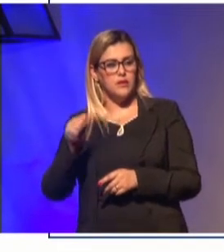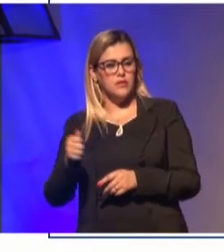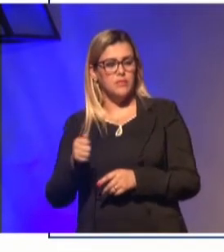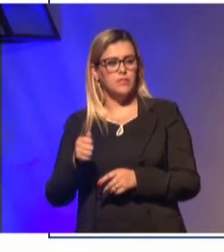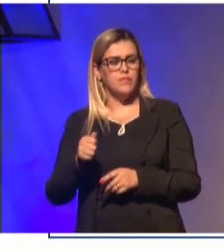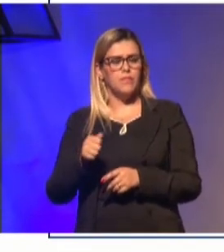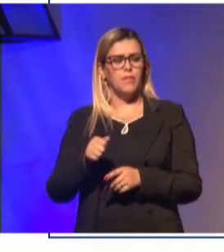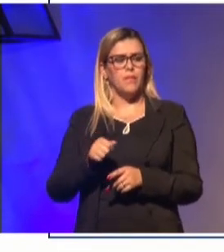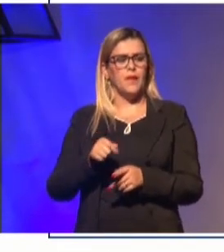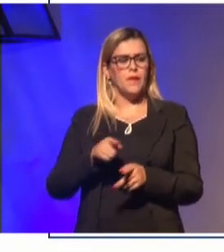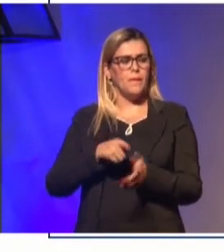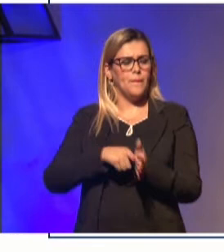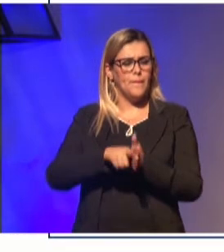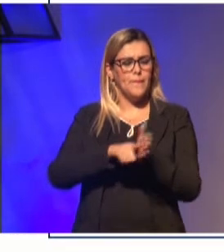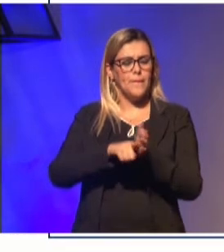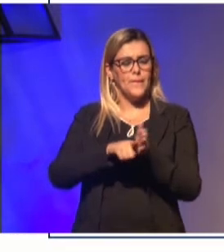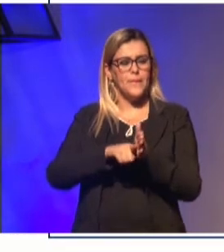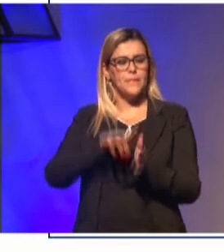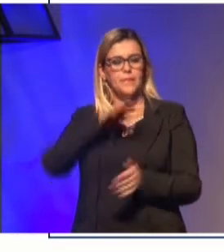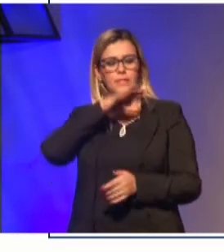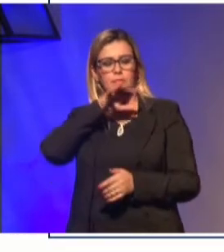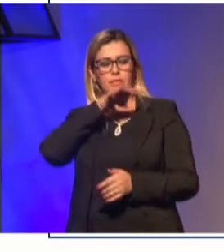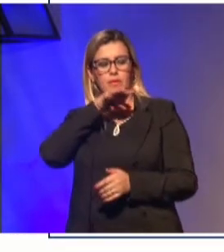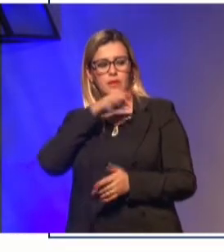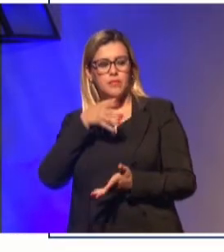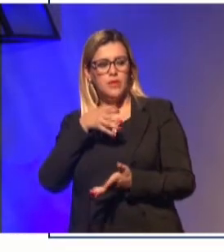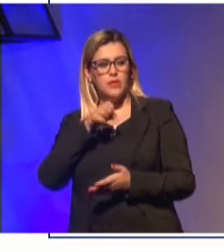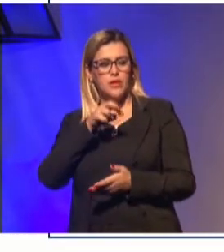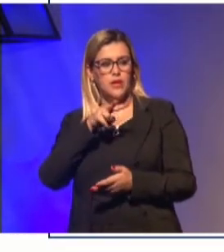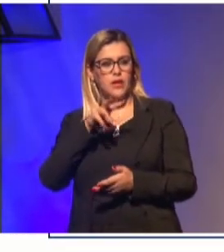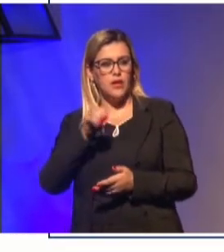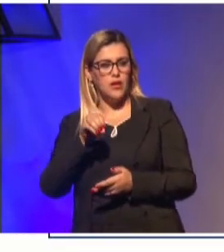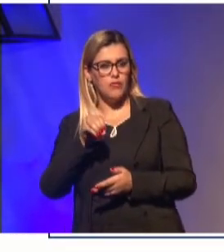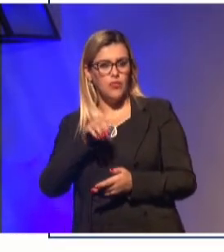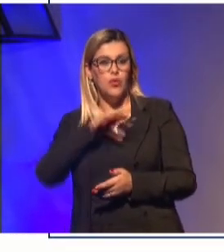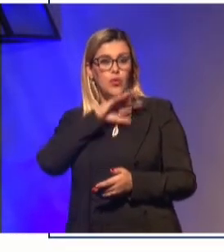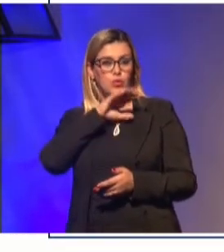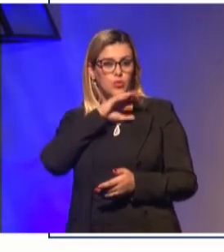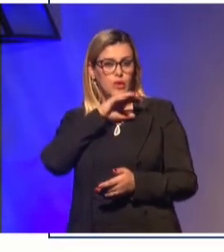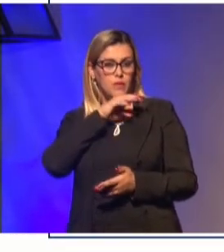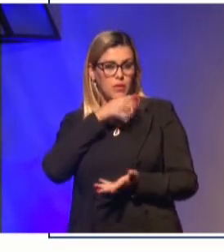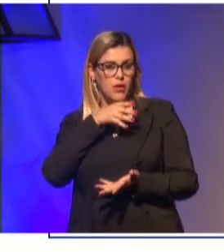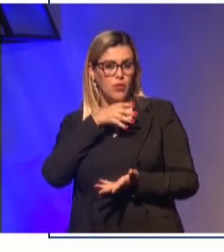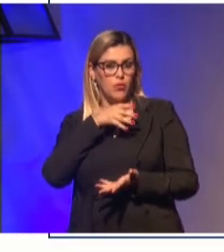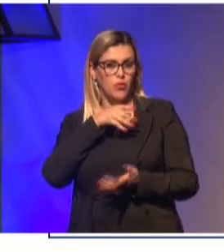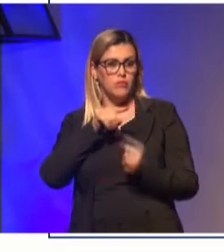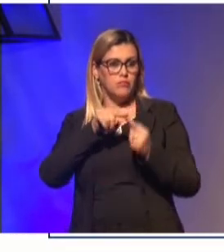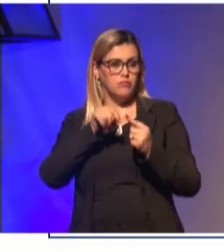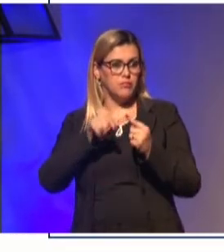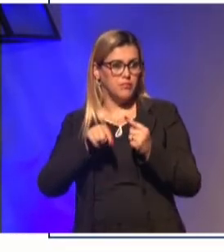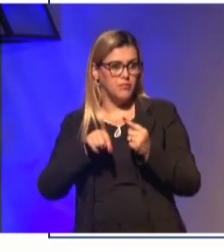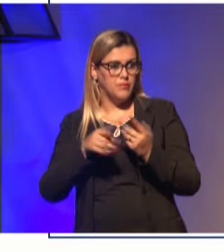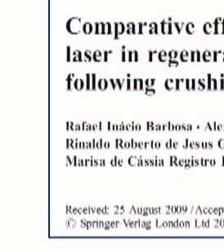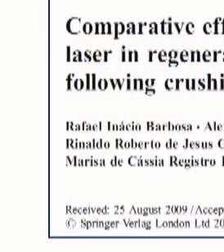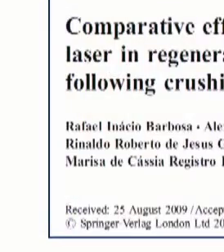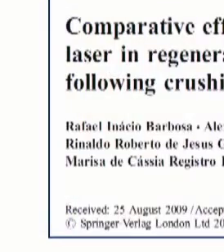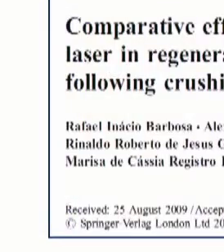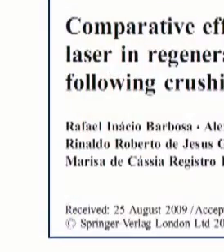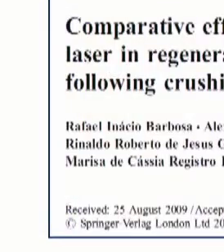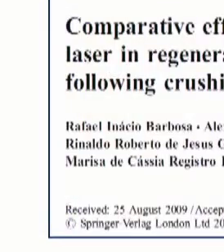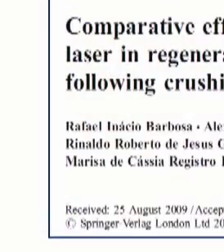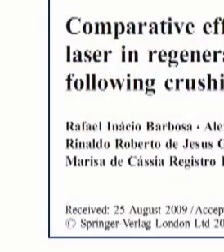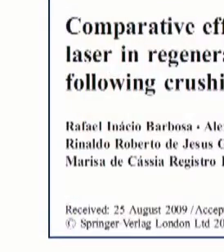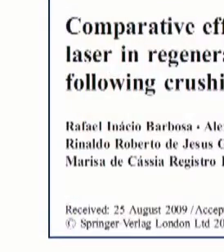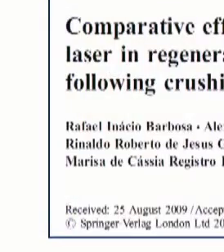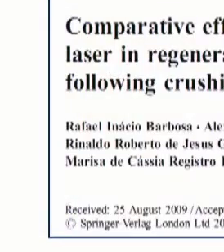buscando investigar isso em modelos animais, né? Então, o nervo ciático do animal, tanto do Easter ou do Swiss, ele